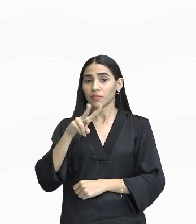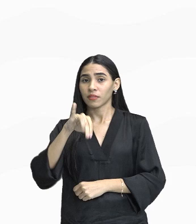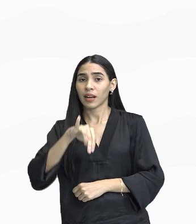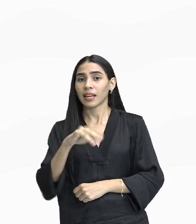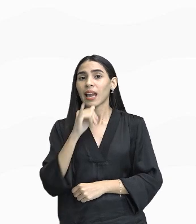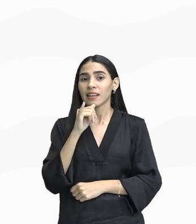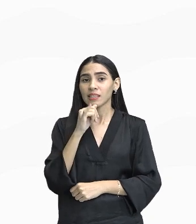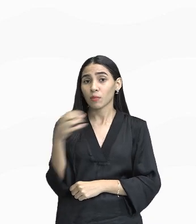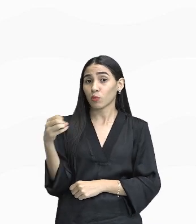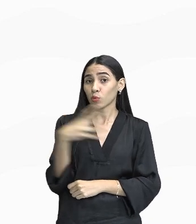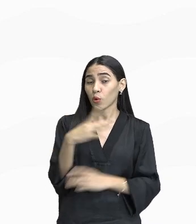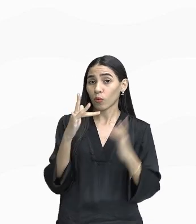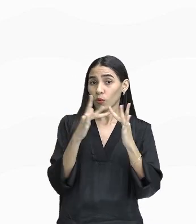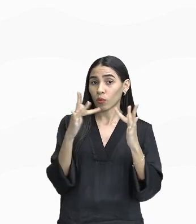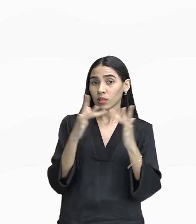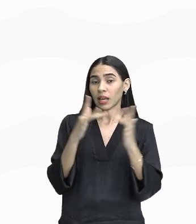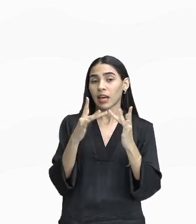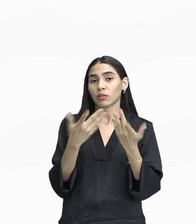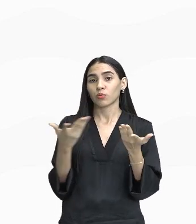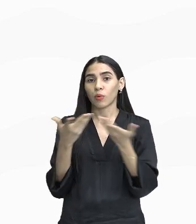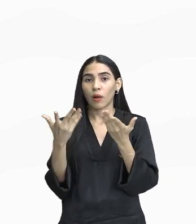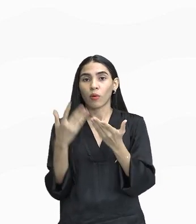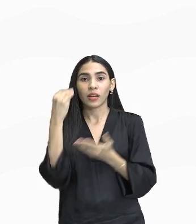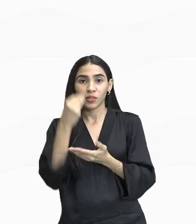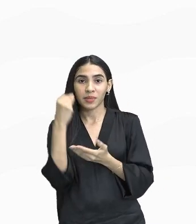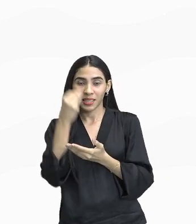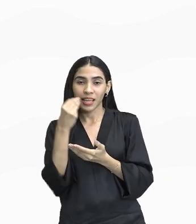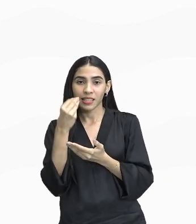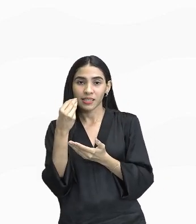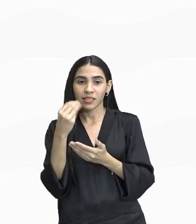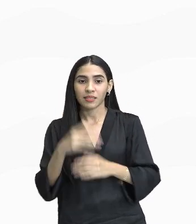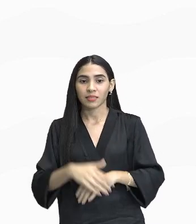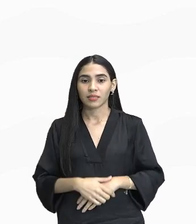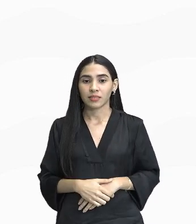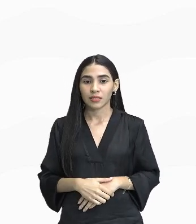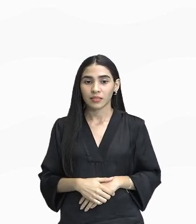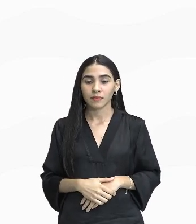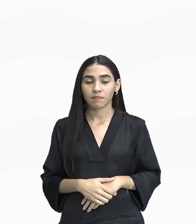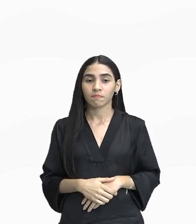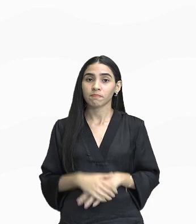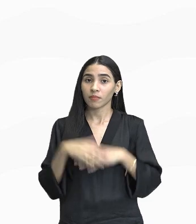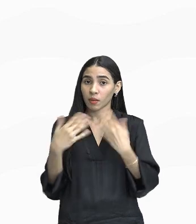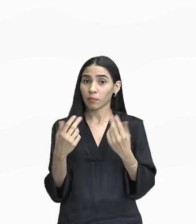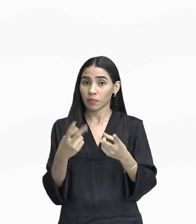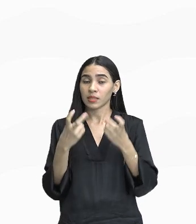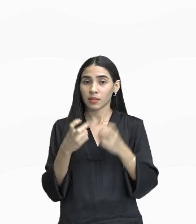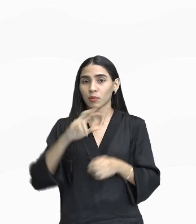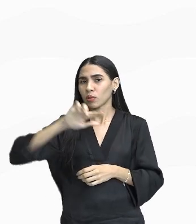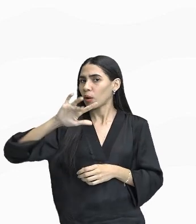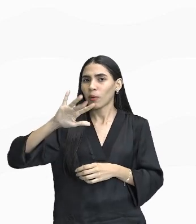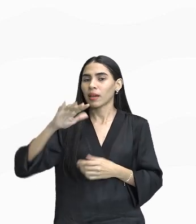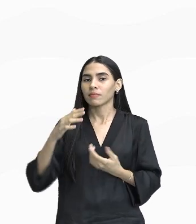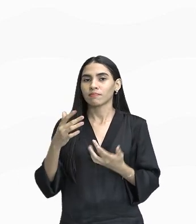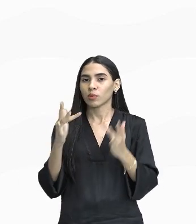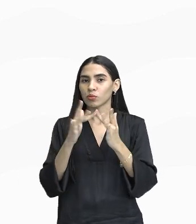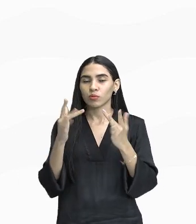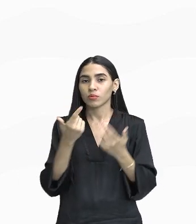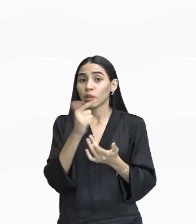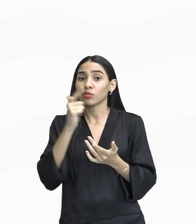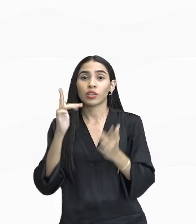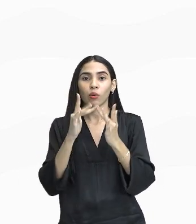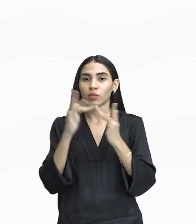familiar para o familiar. Isso. Vejam bem, ele não é familiar, não era